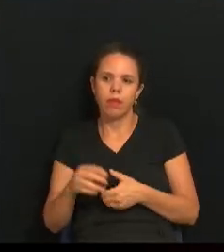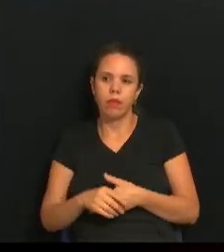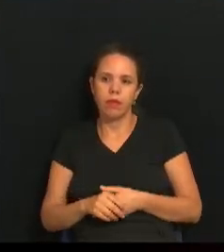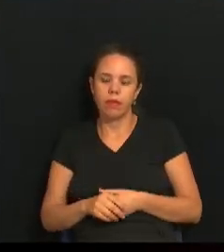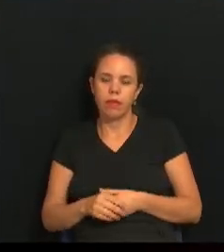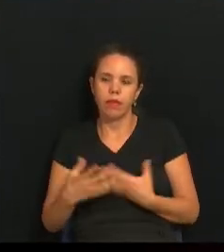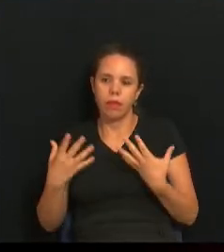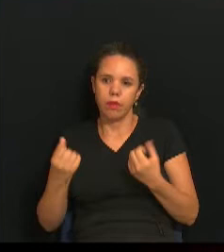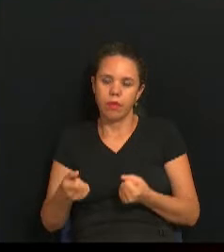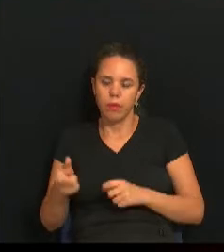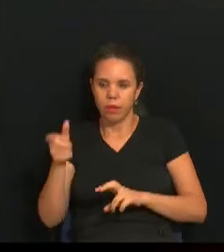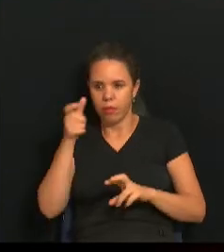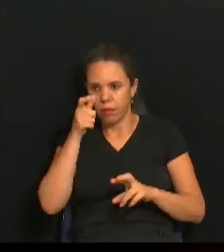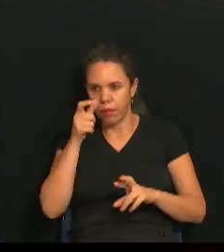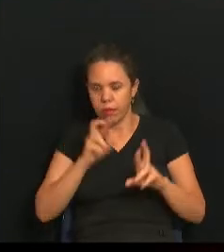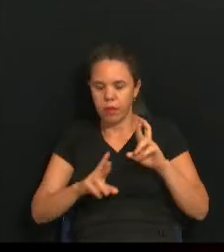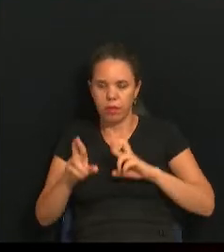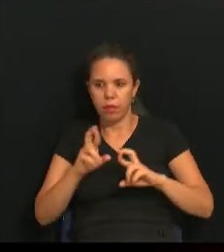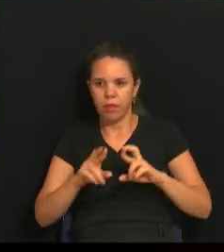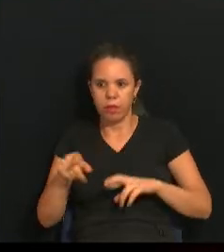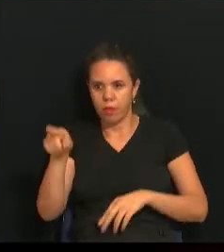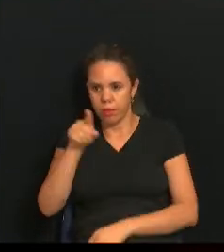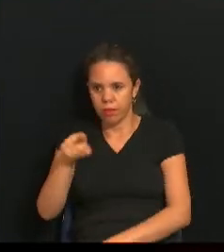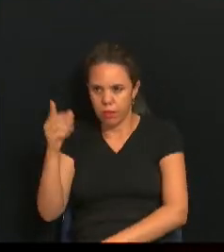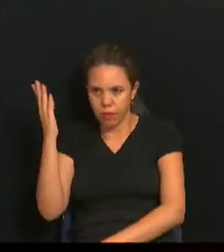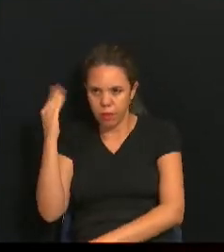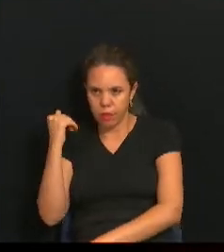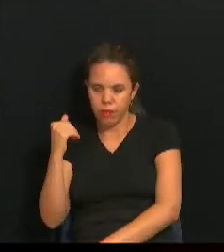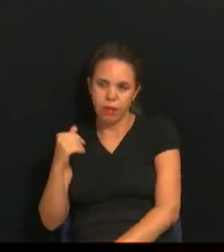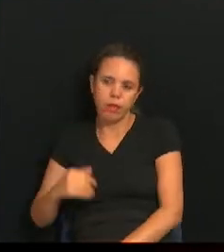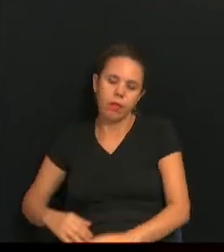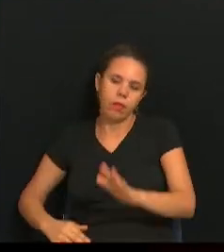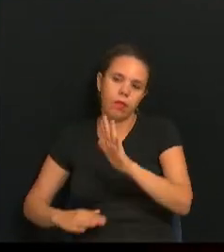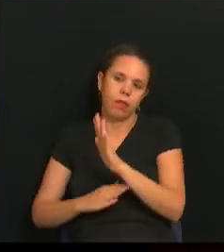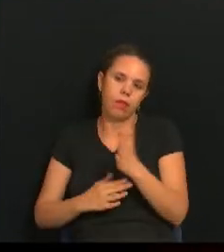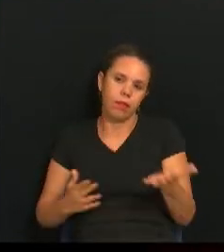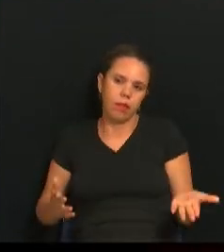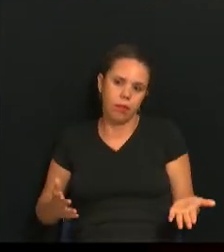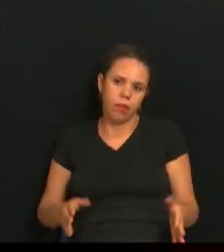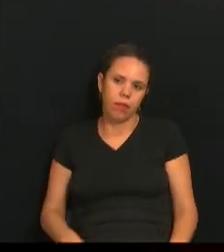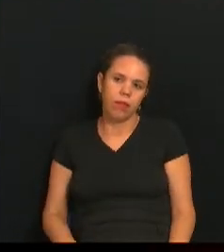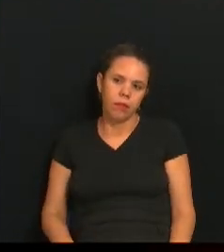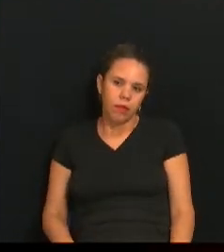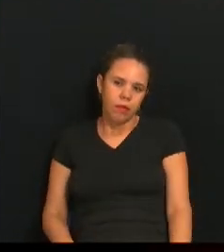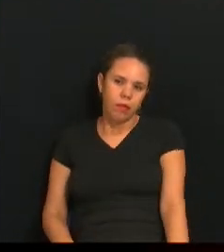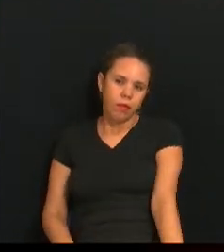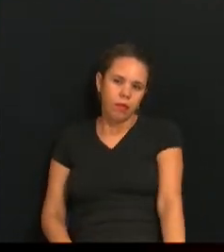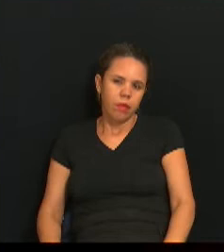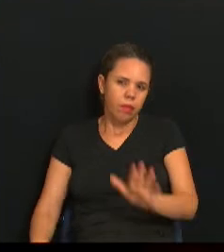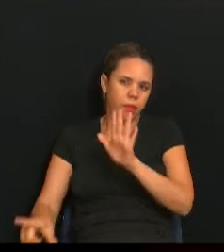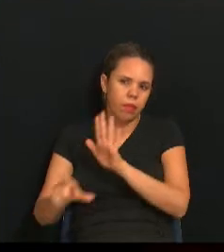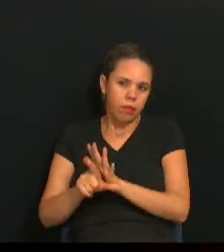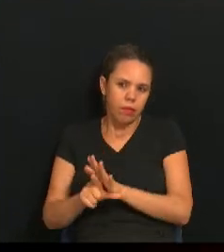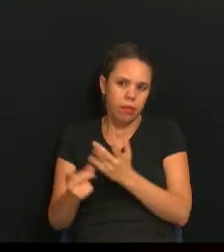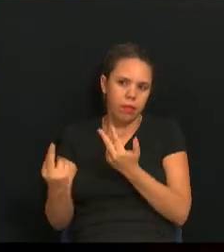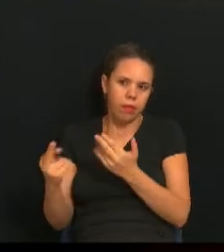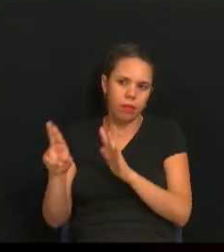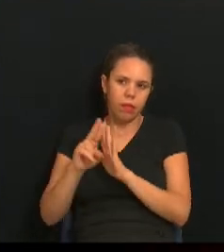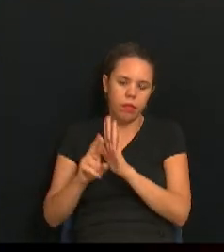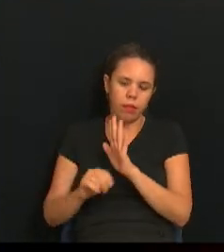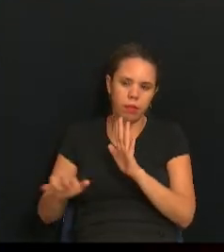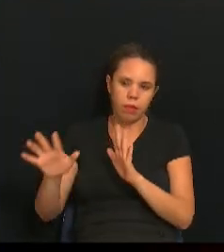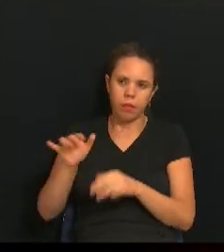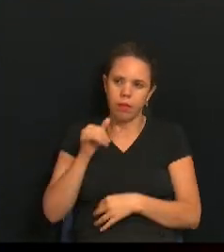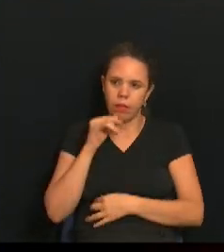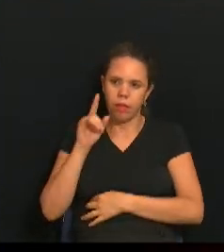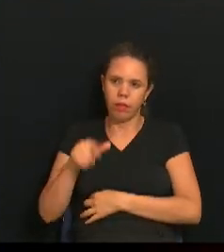aferidos. Vocês, como bem sabem, por ser a Casa Legislativa do Povo, a lei, como uma regra geral, ela